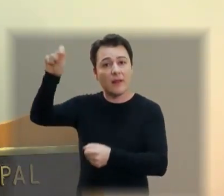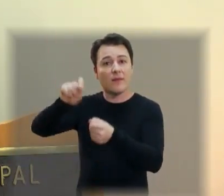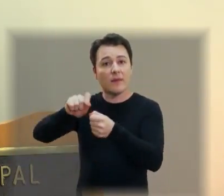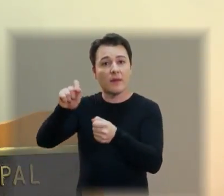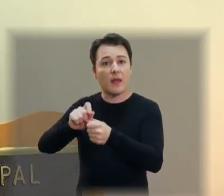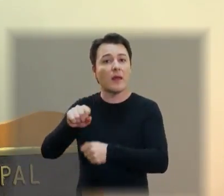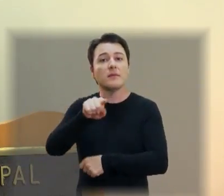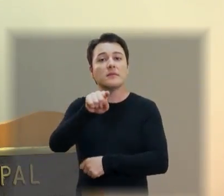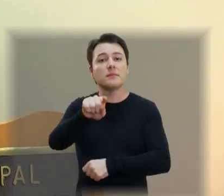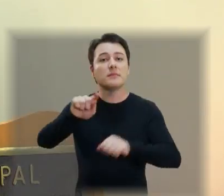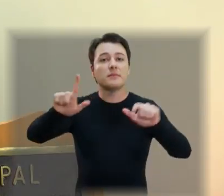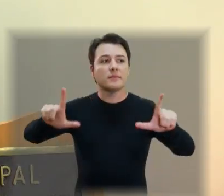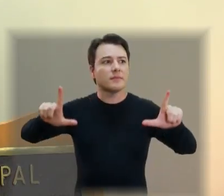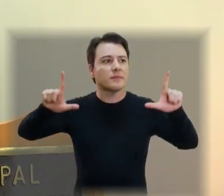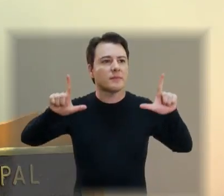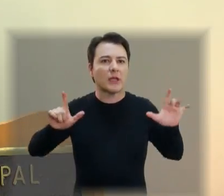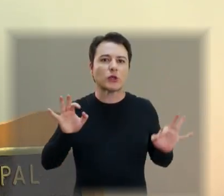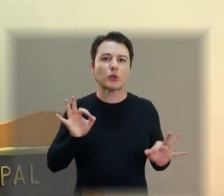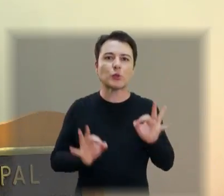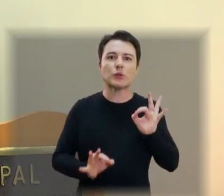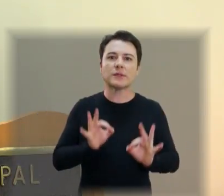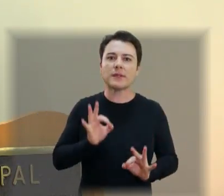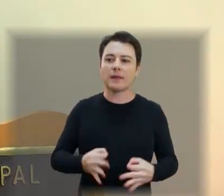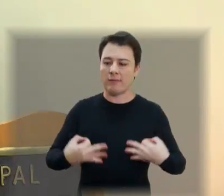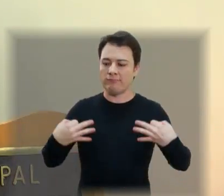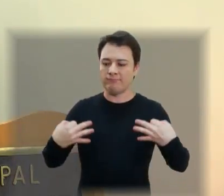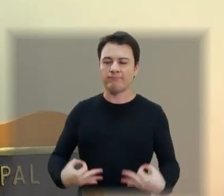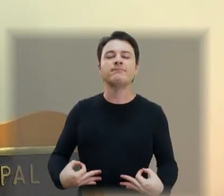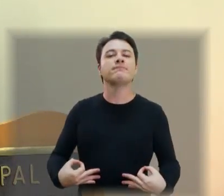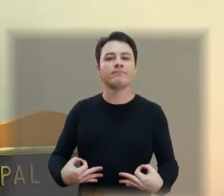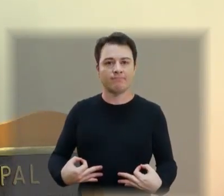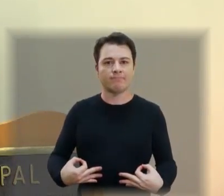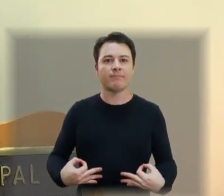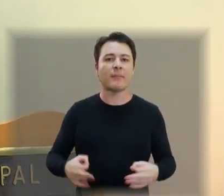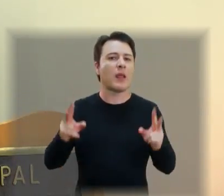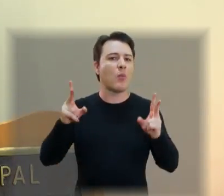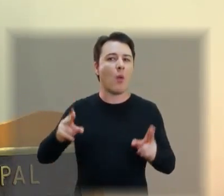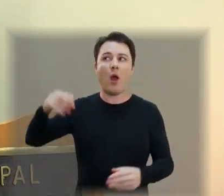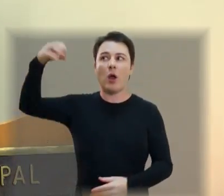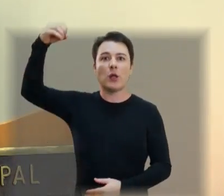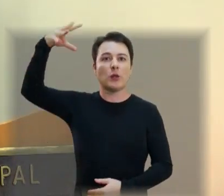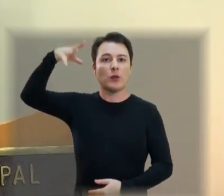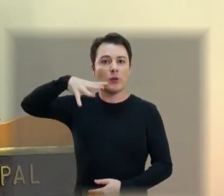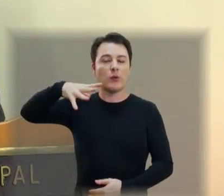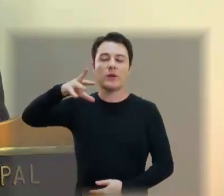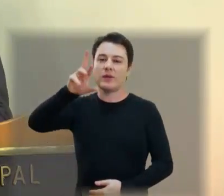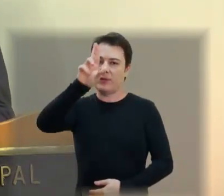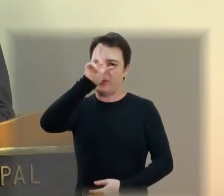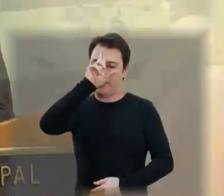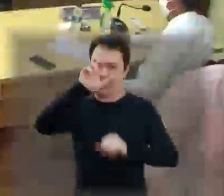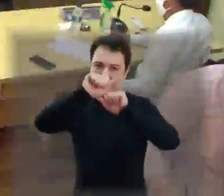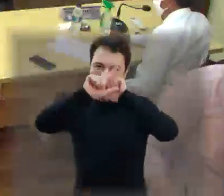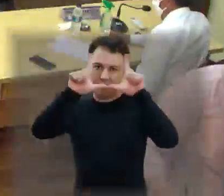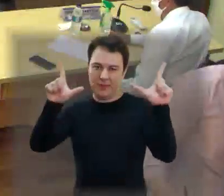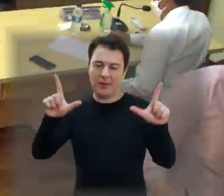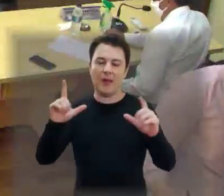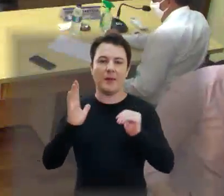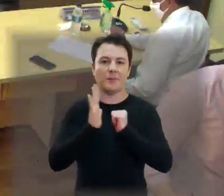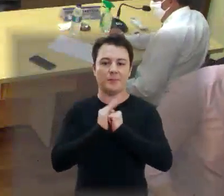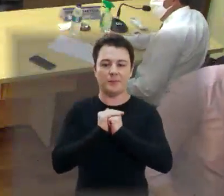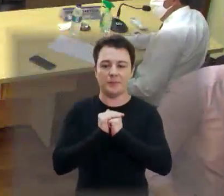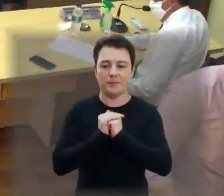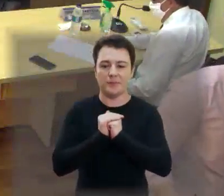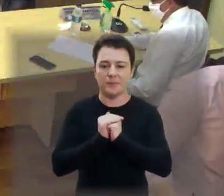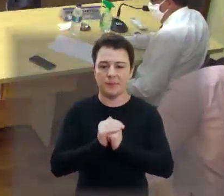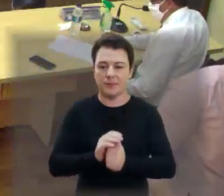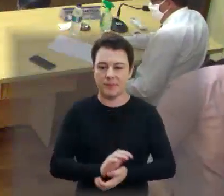sobressair a tua justiça e o teu juízo como a luz do meio-dia. Palavra do Senhor. Graças a